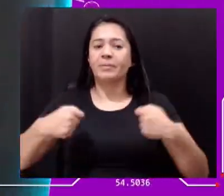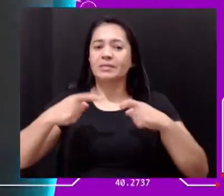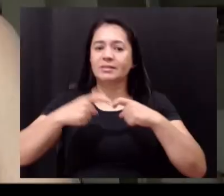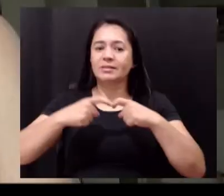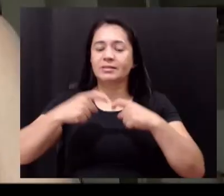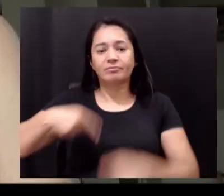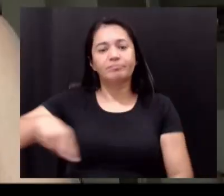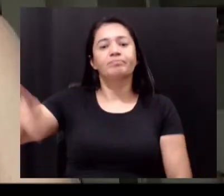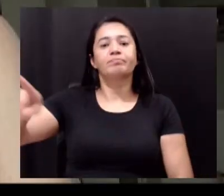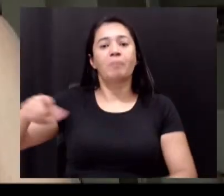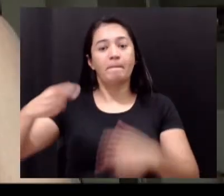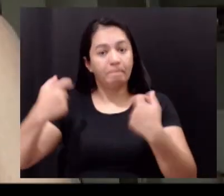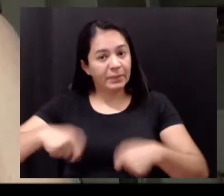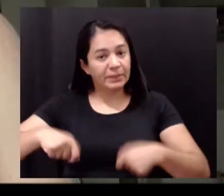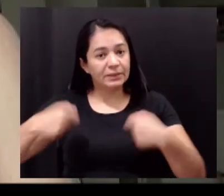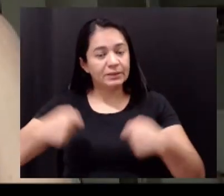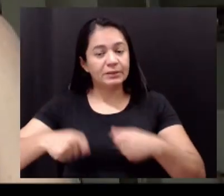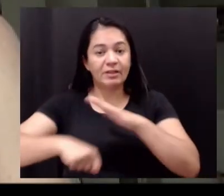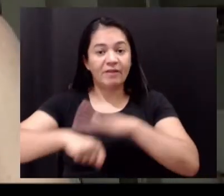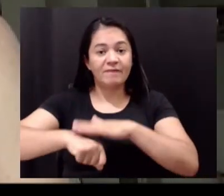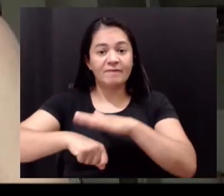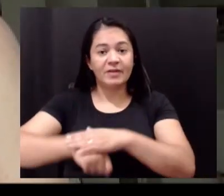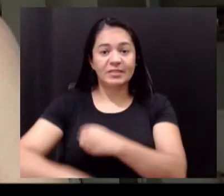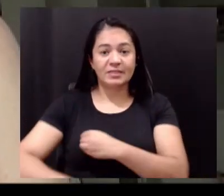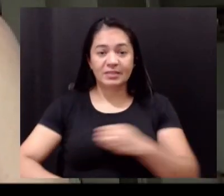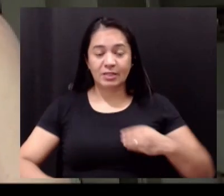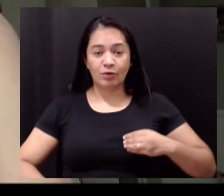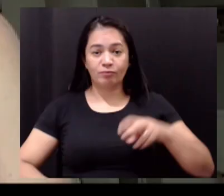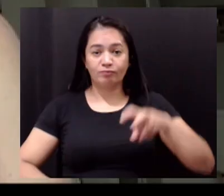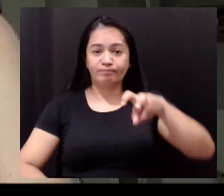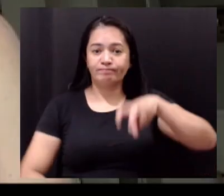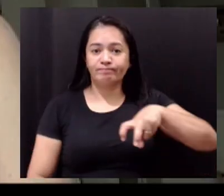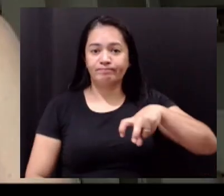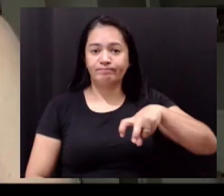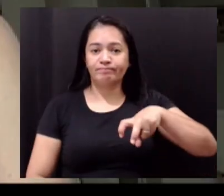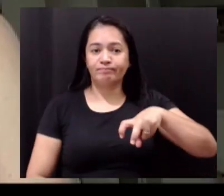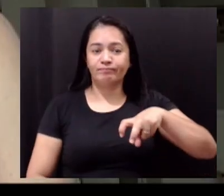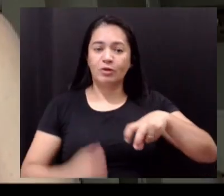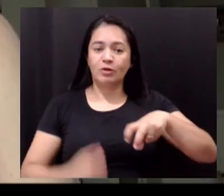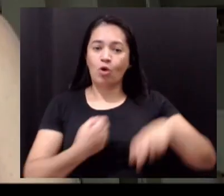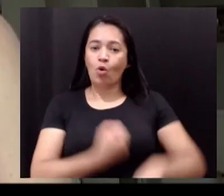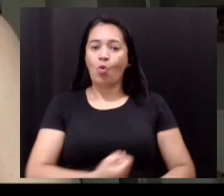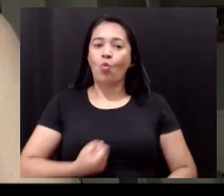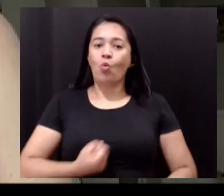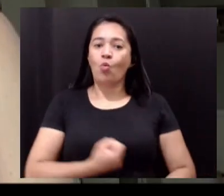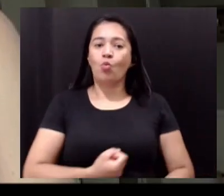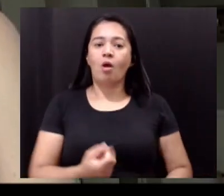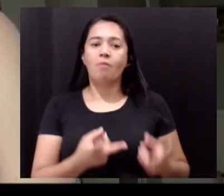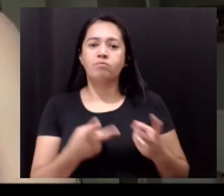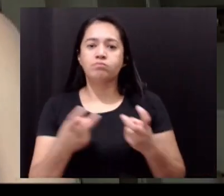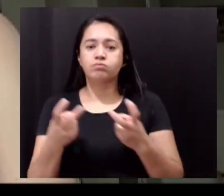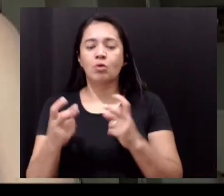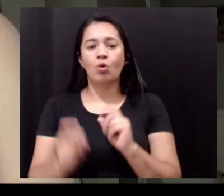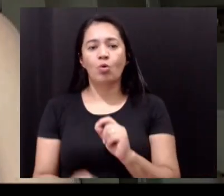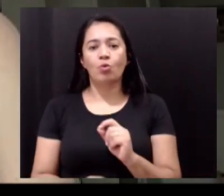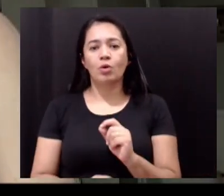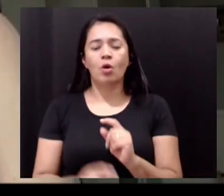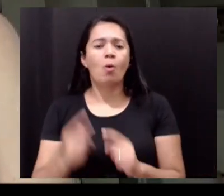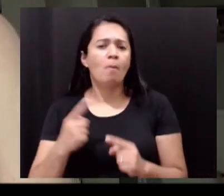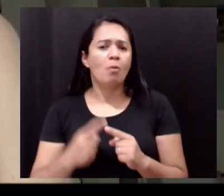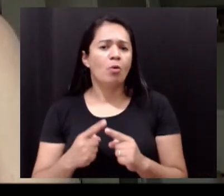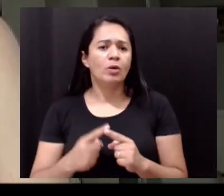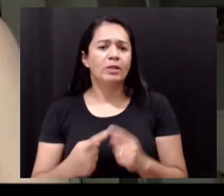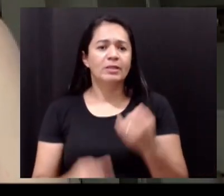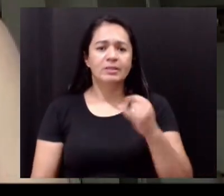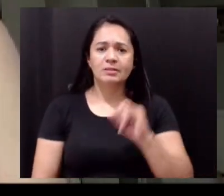médico, realizar exame ginecológico, realizar um ultrassom, identificar a causa, se tem alguma